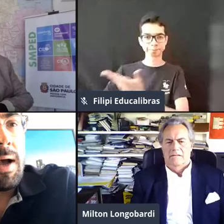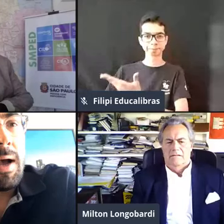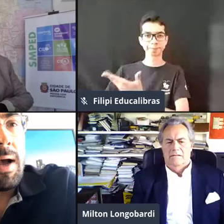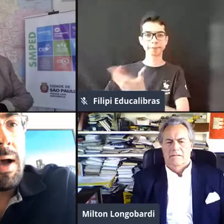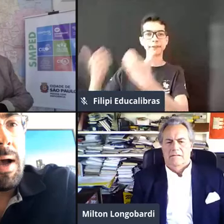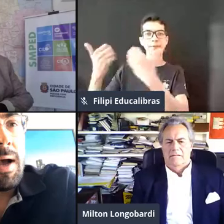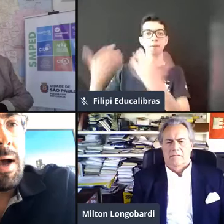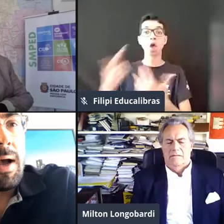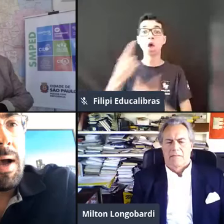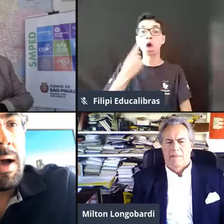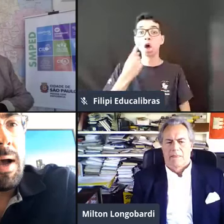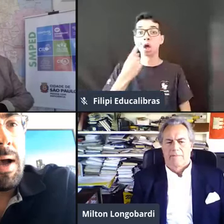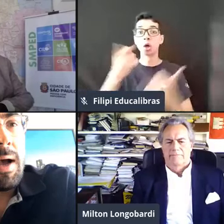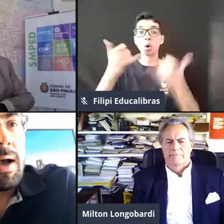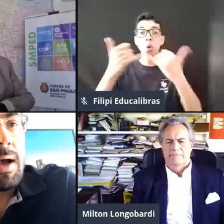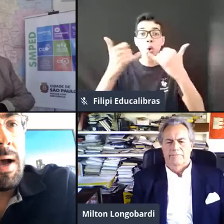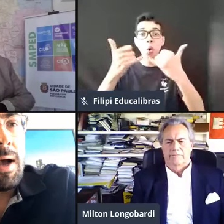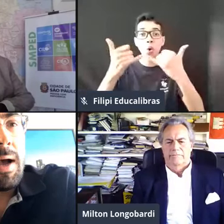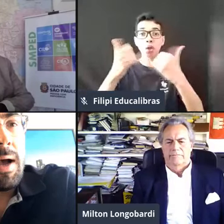Né?